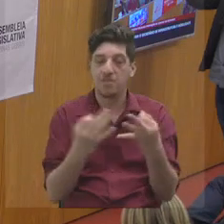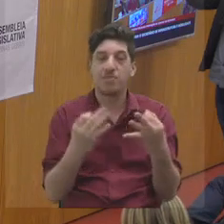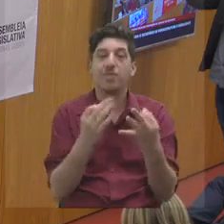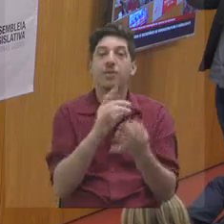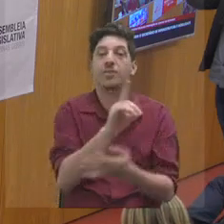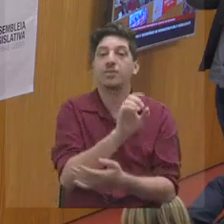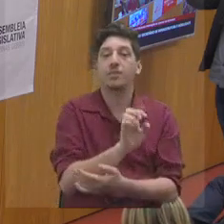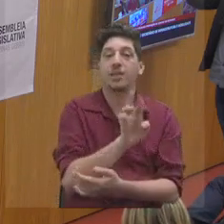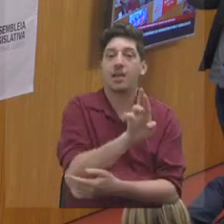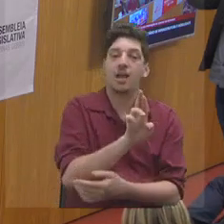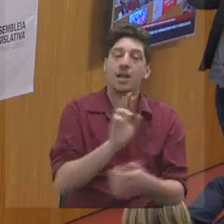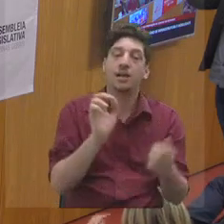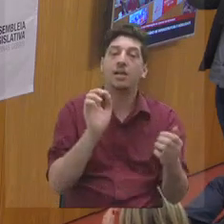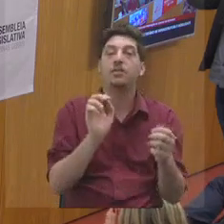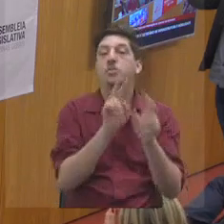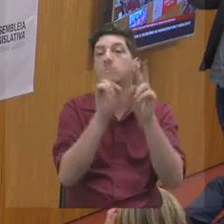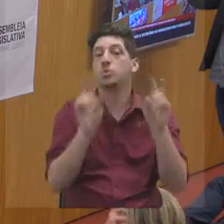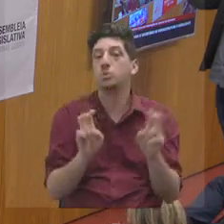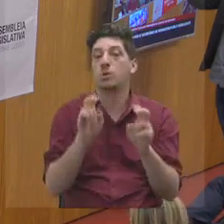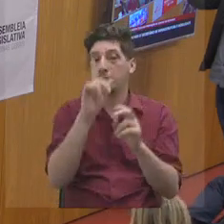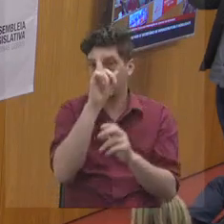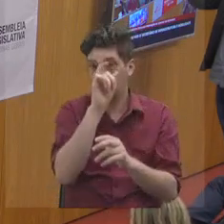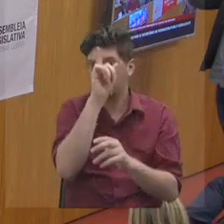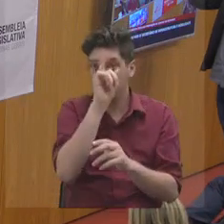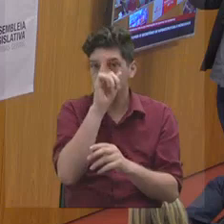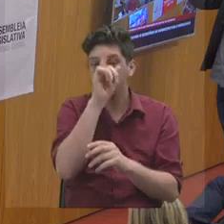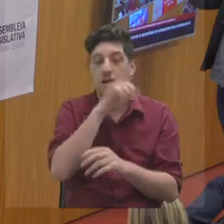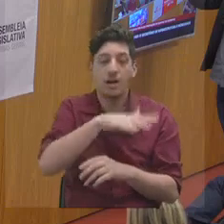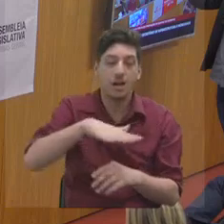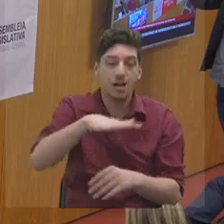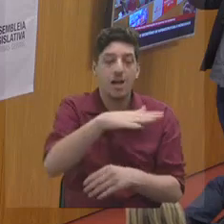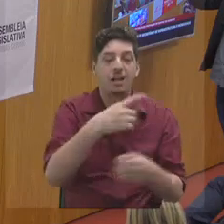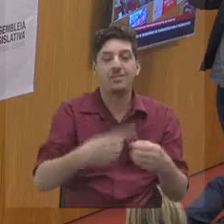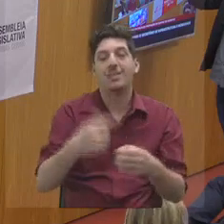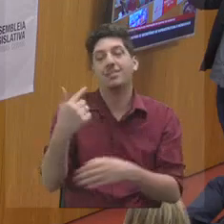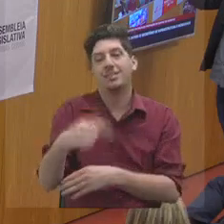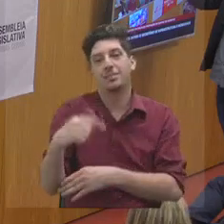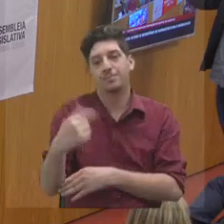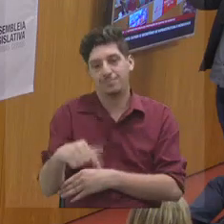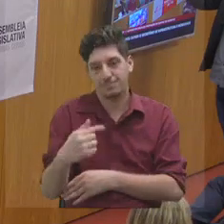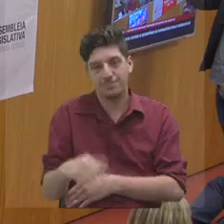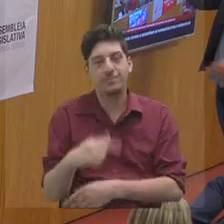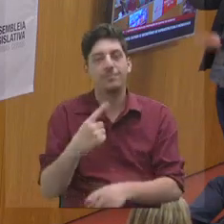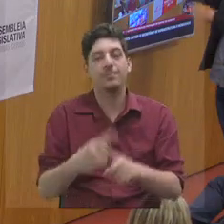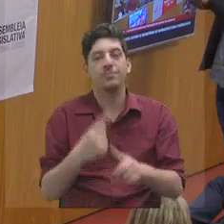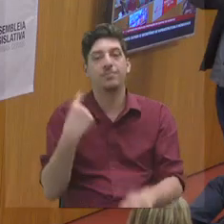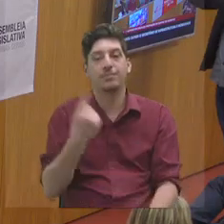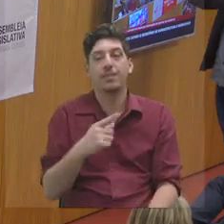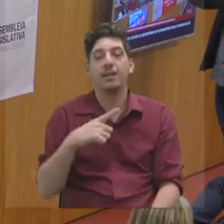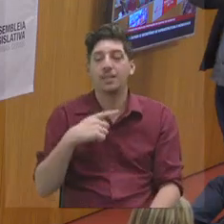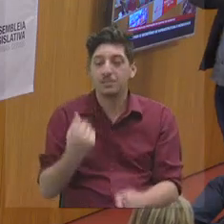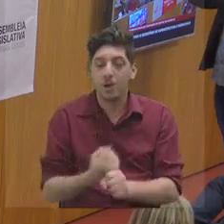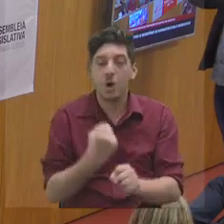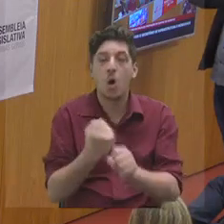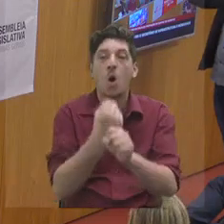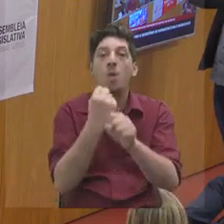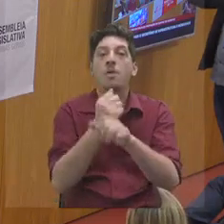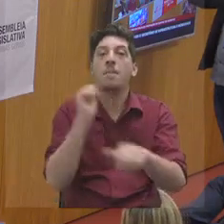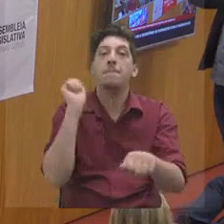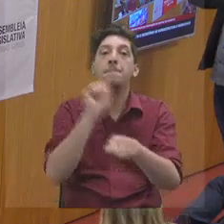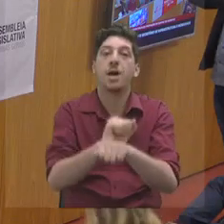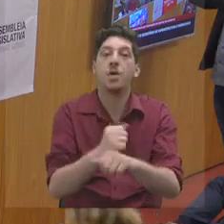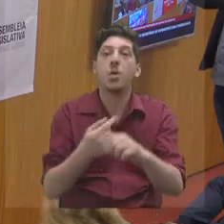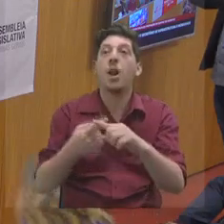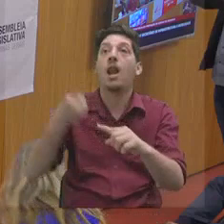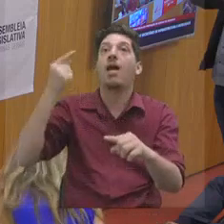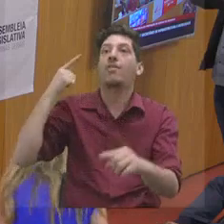Dr em relação ao Hospital Regional de Sete Lagoas porque nós temos uma obra paralisada desde 2007